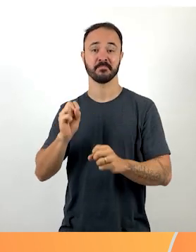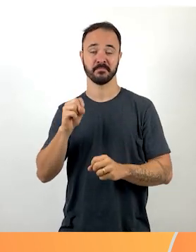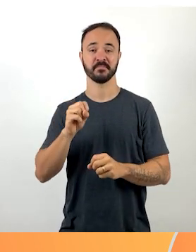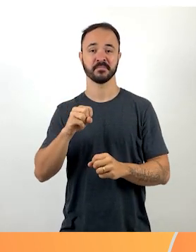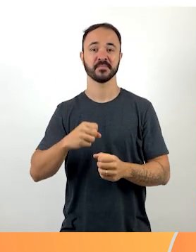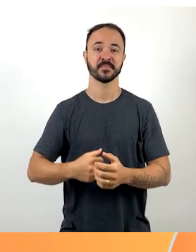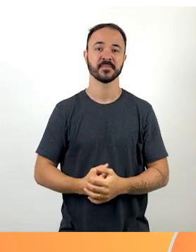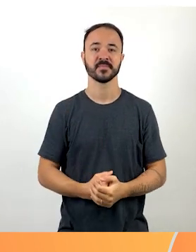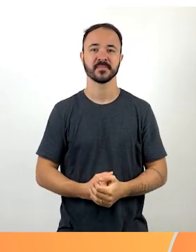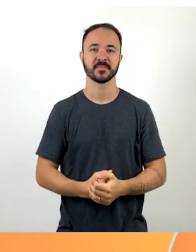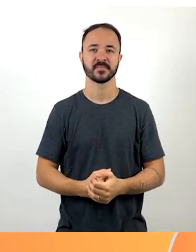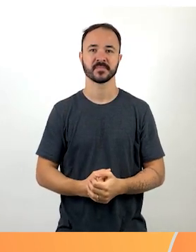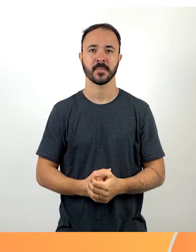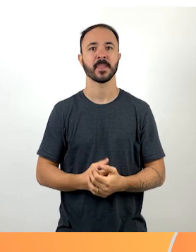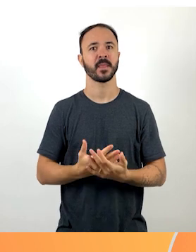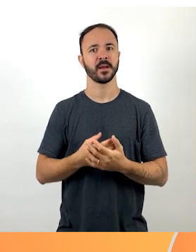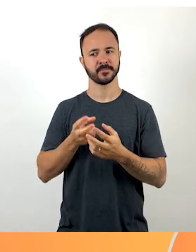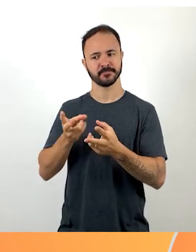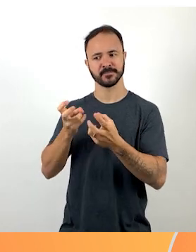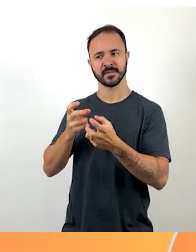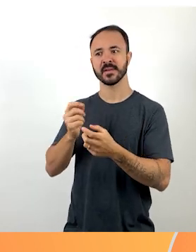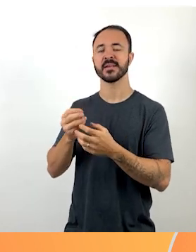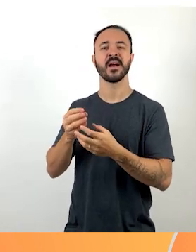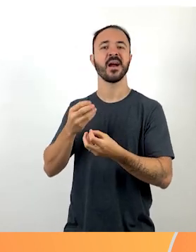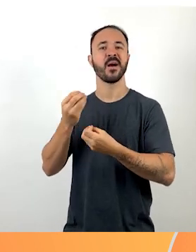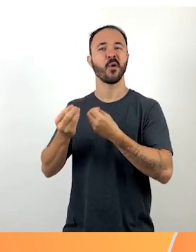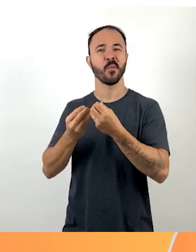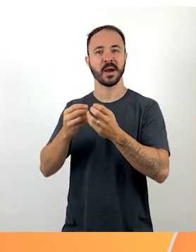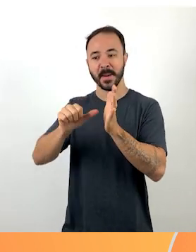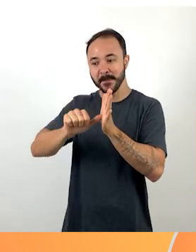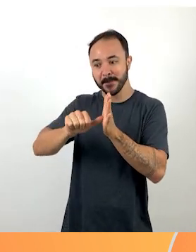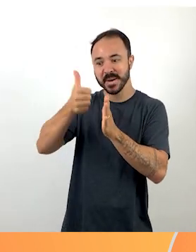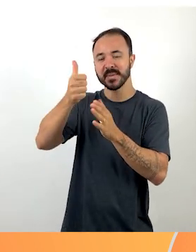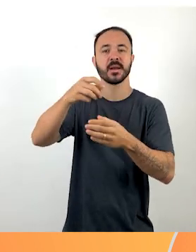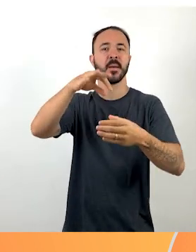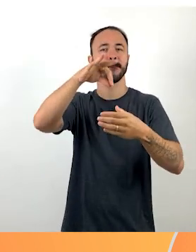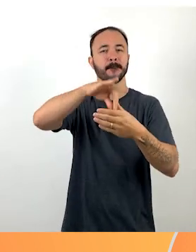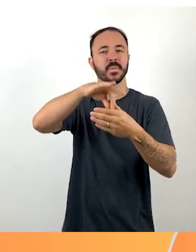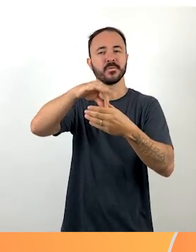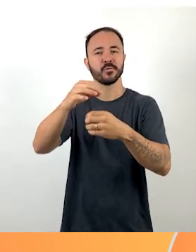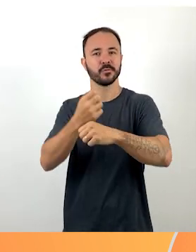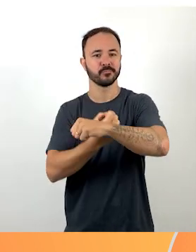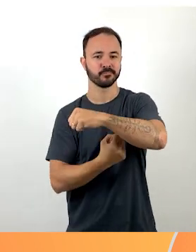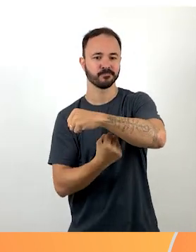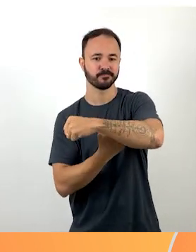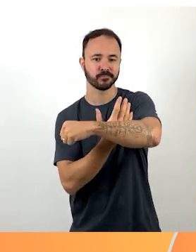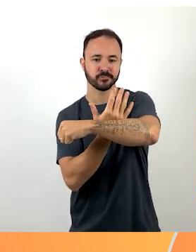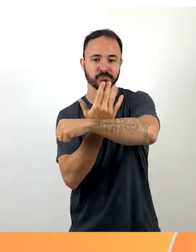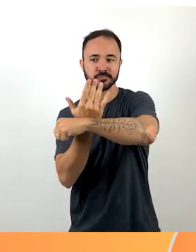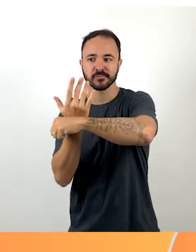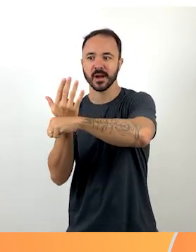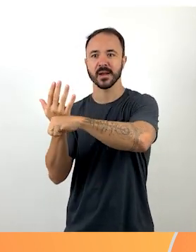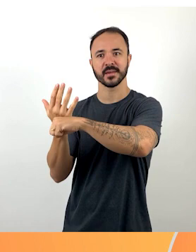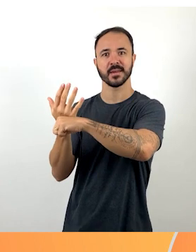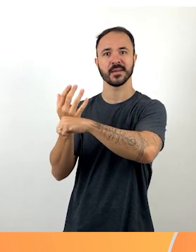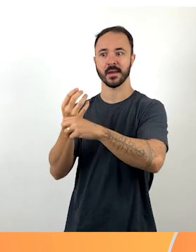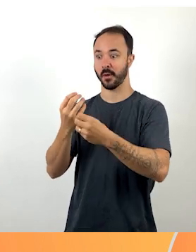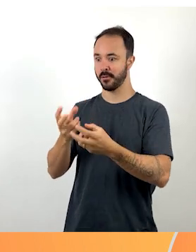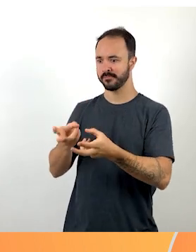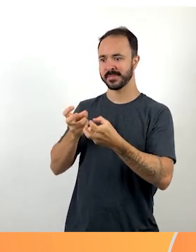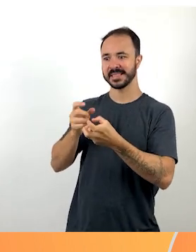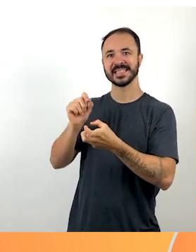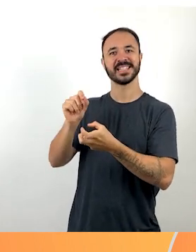Aqui nós temos os resultados da primeira colheita. Aqui nós temos o alface produzido totalmente de forma orgânica. A produção das mudas na escola